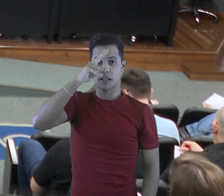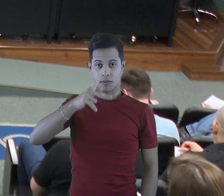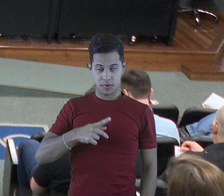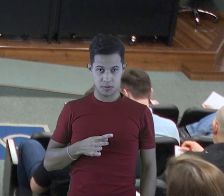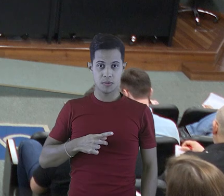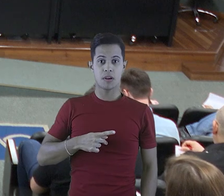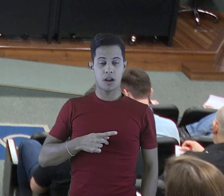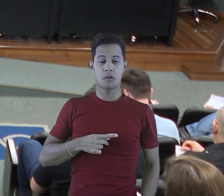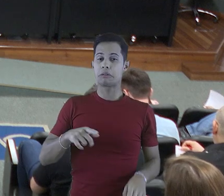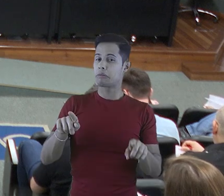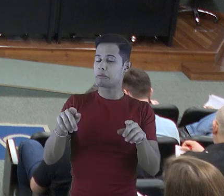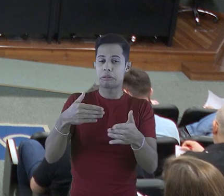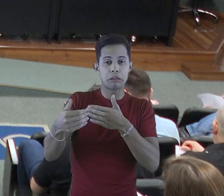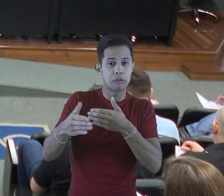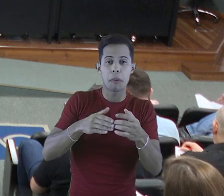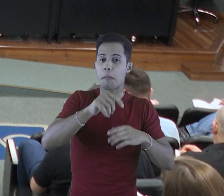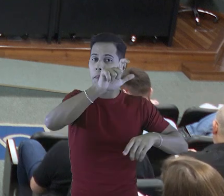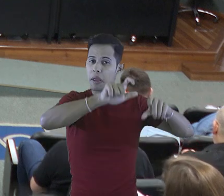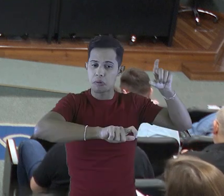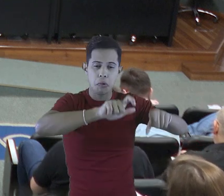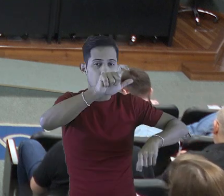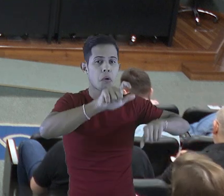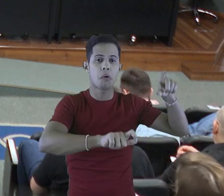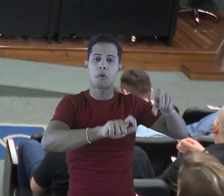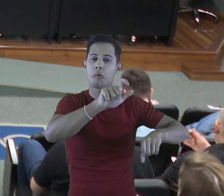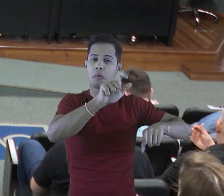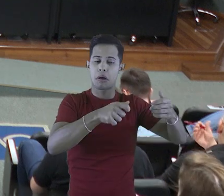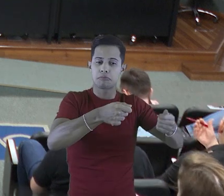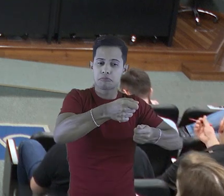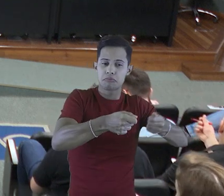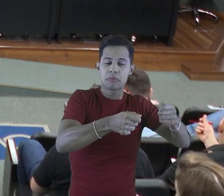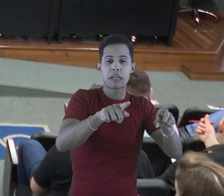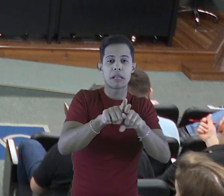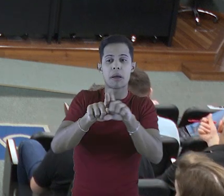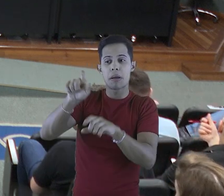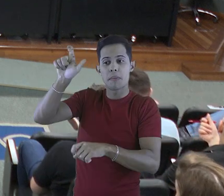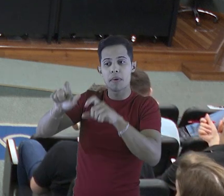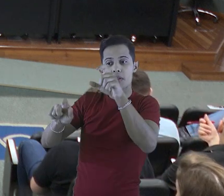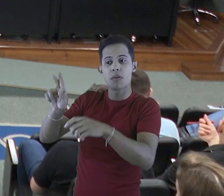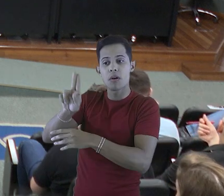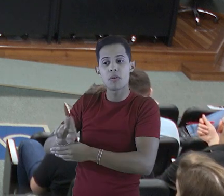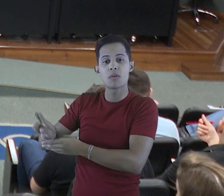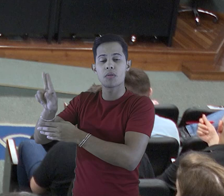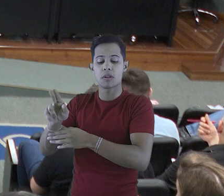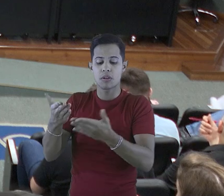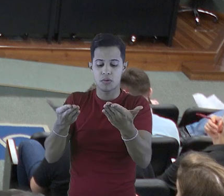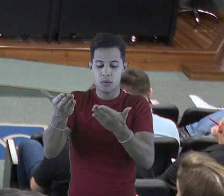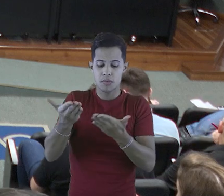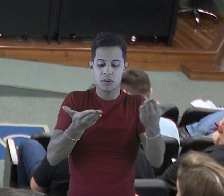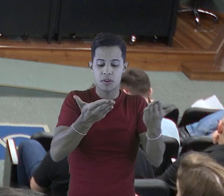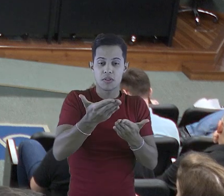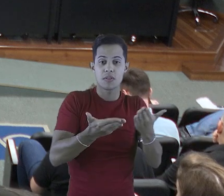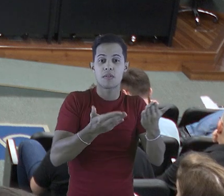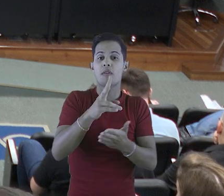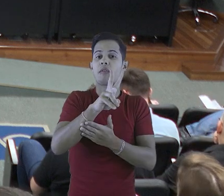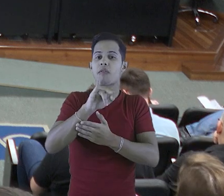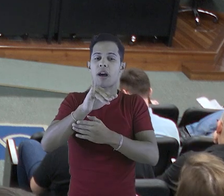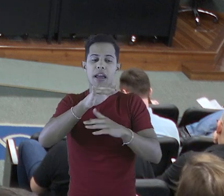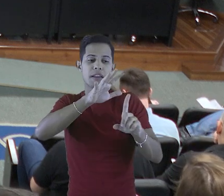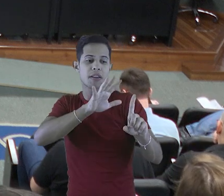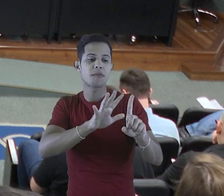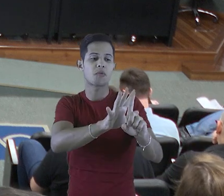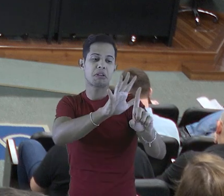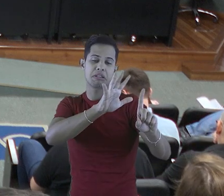controlador ou o operador, que em razão do exercício de atividade de tratamento de dados pessoais, causar a outrem